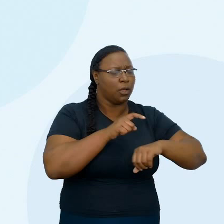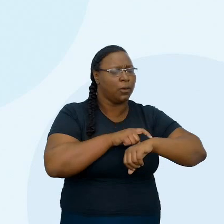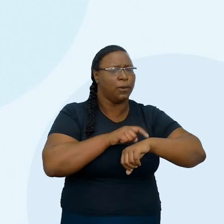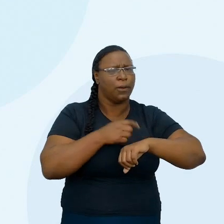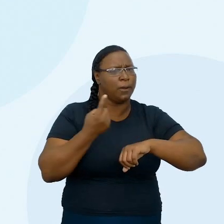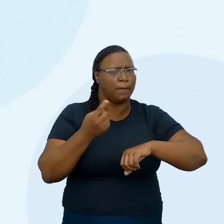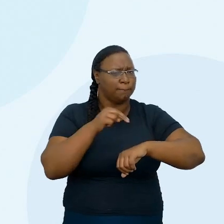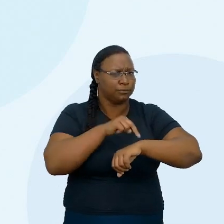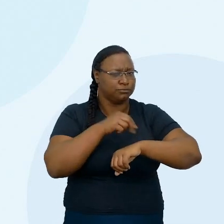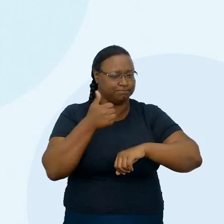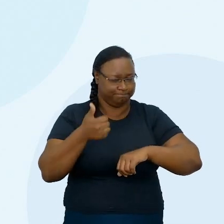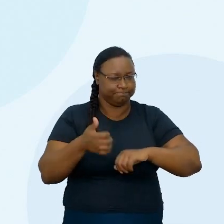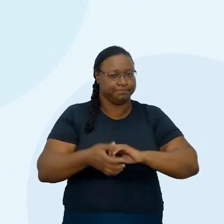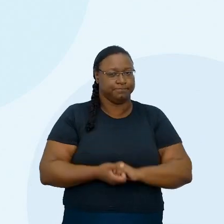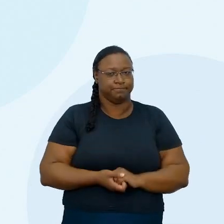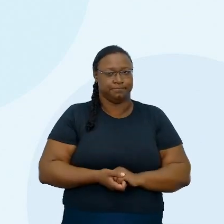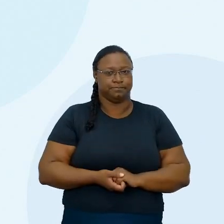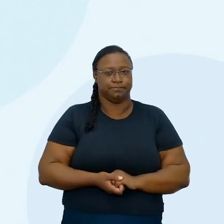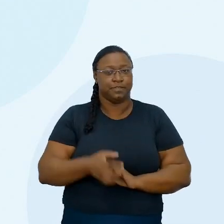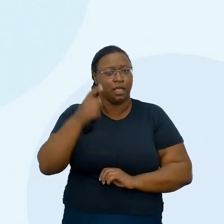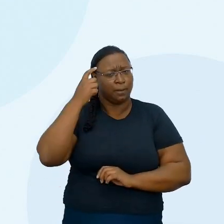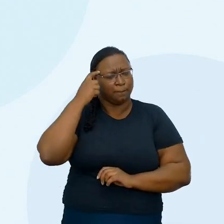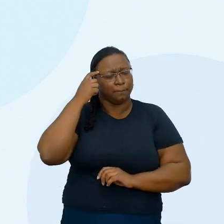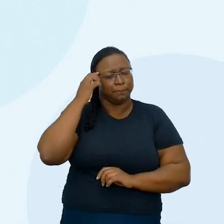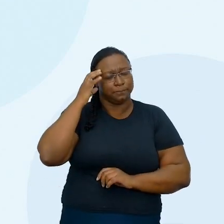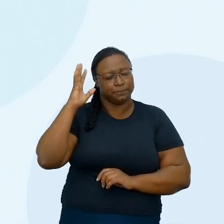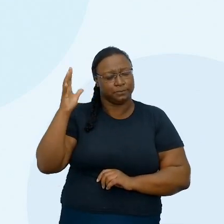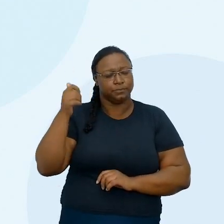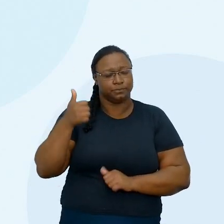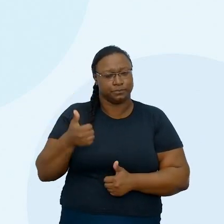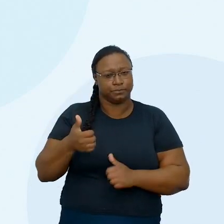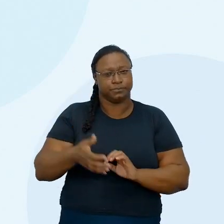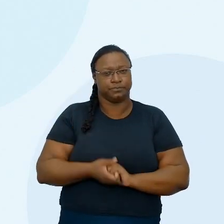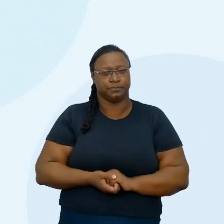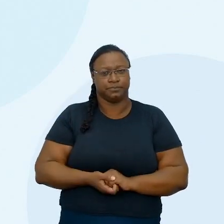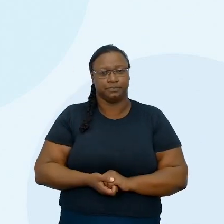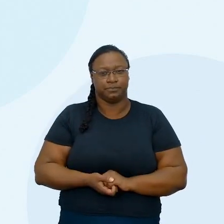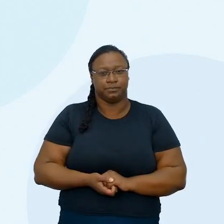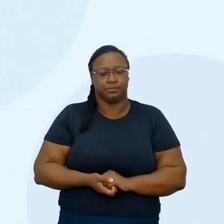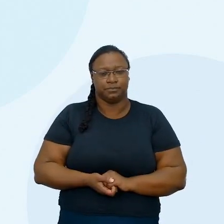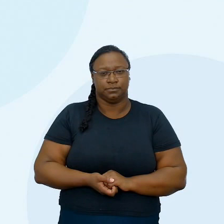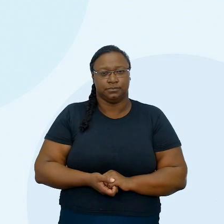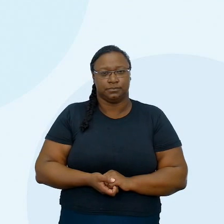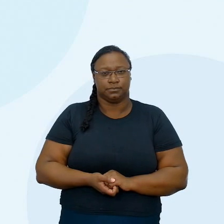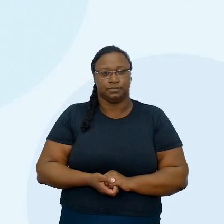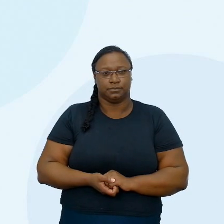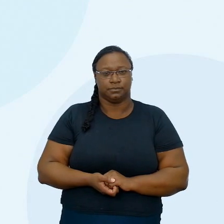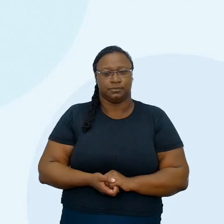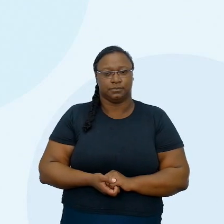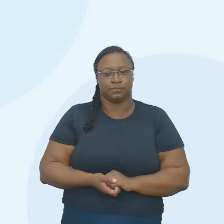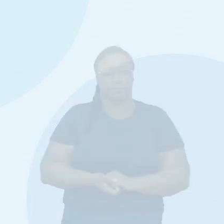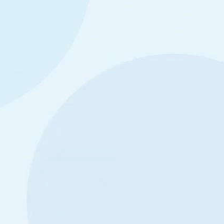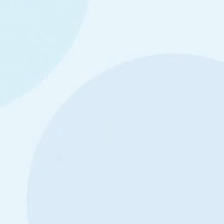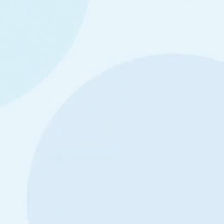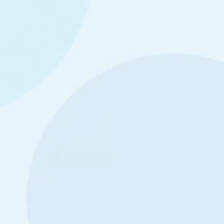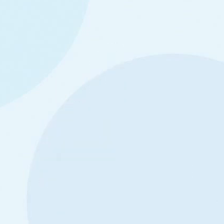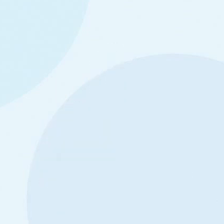Só um minutinho, tá bom? Então reflitam, por favor.